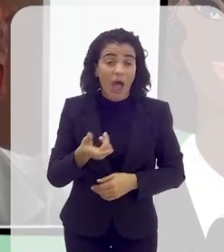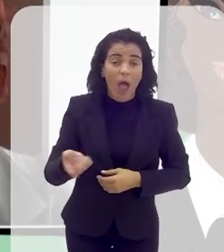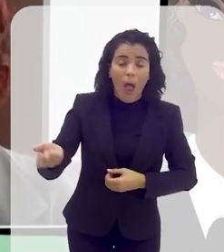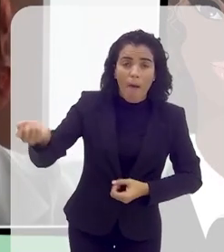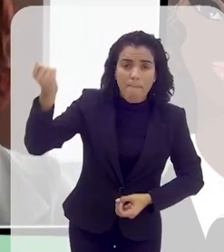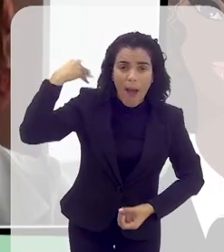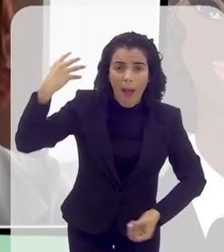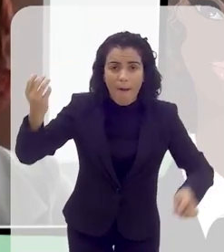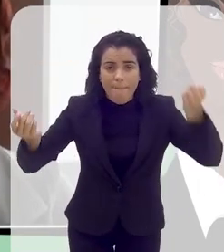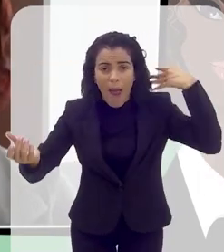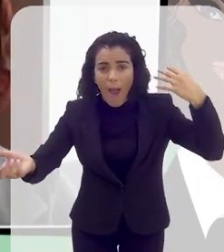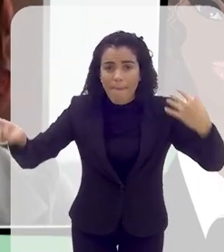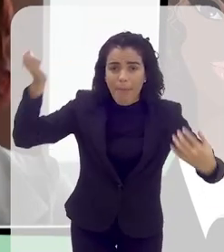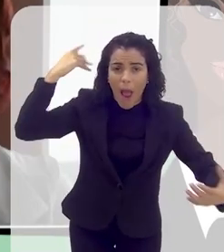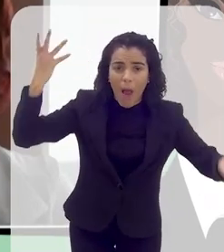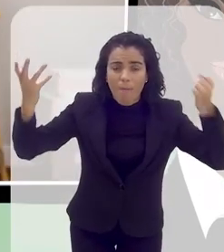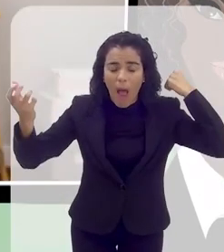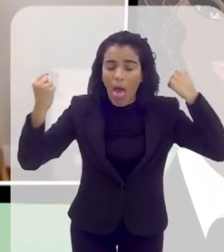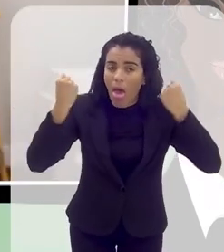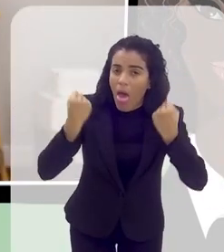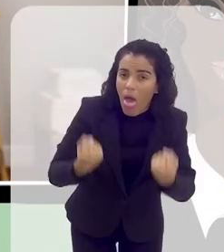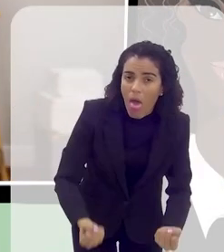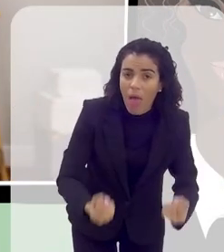muito fardo, a mulher, para não